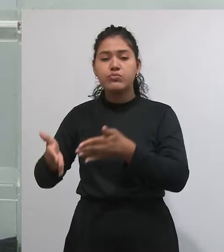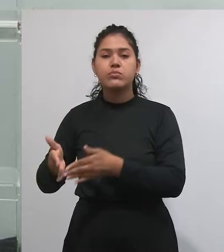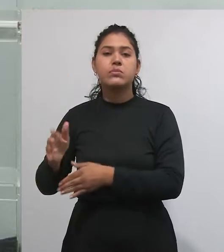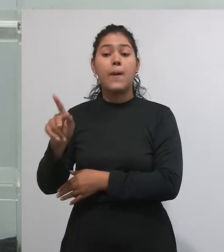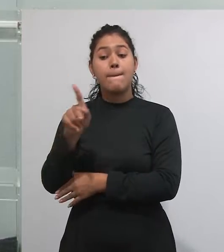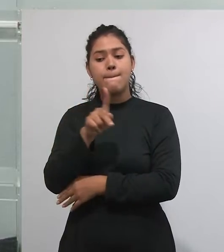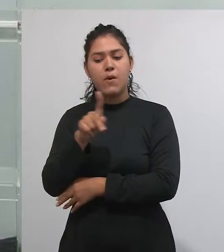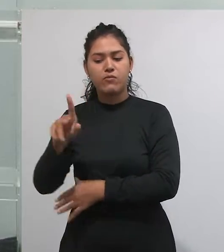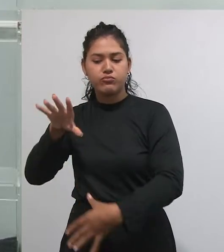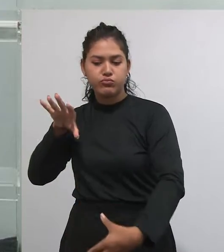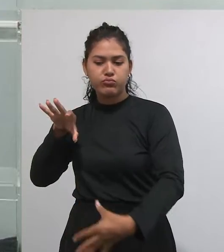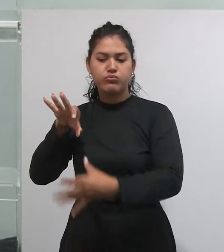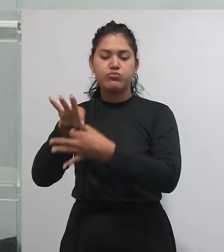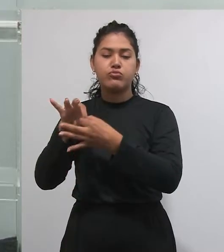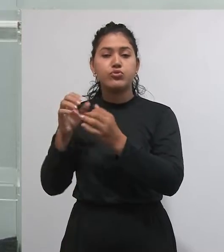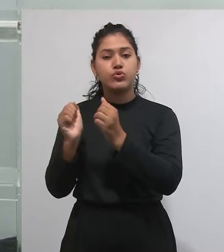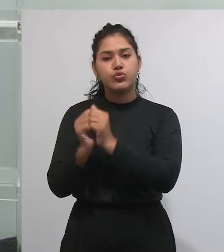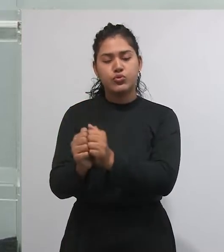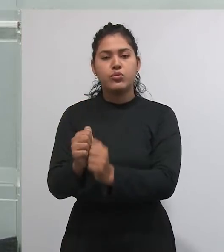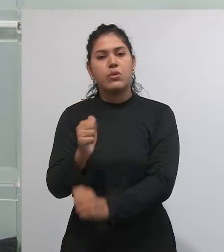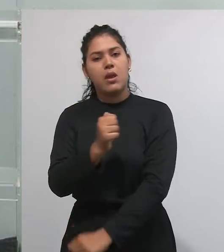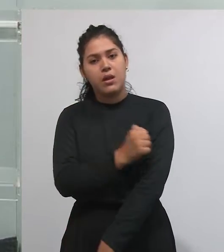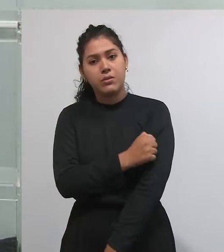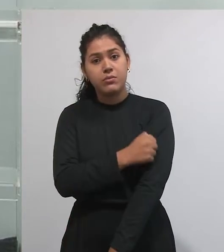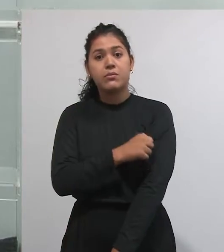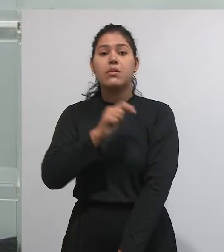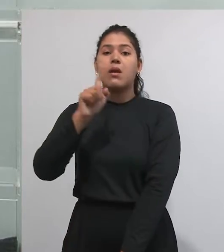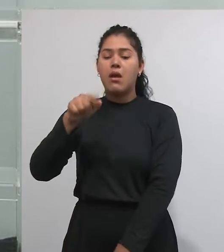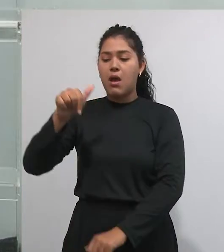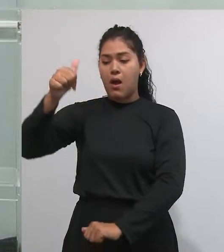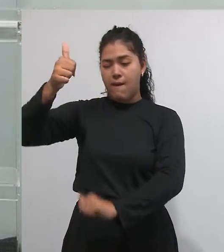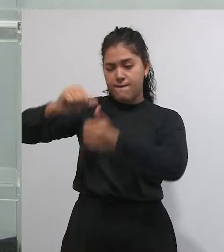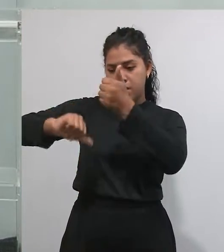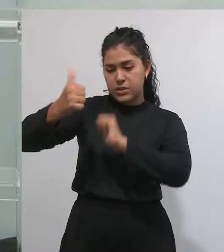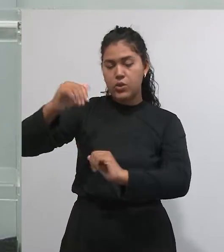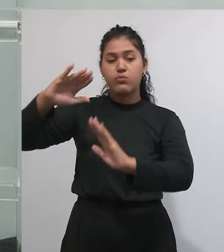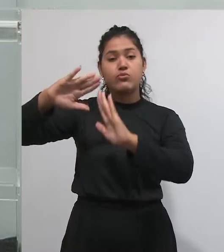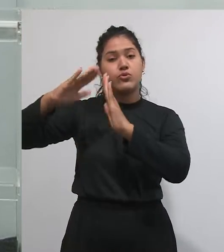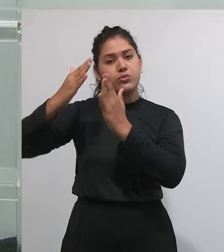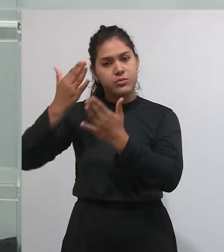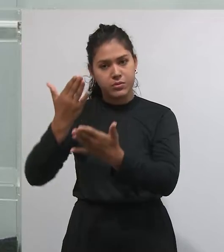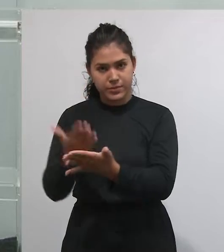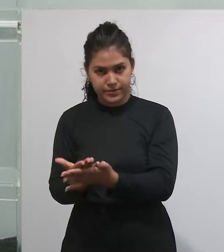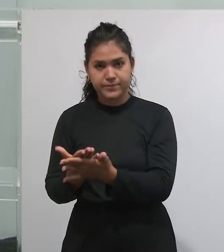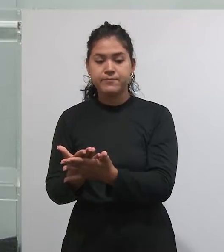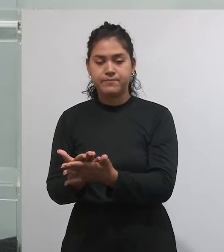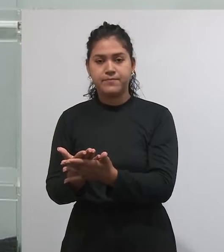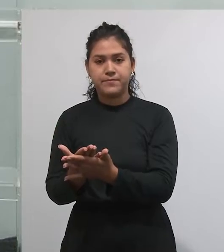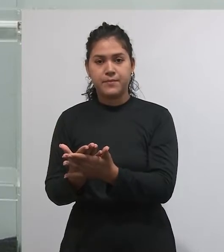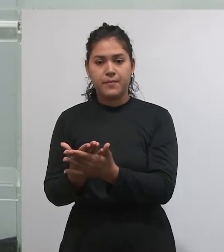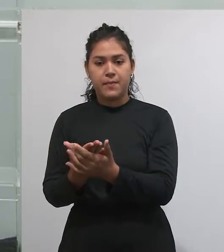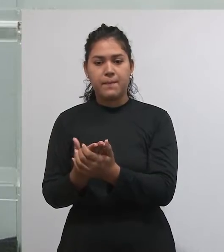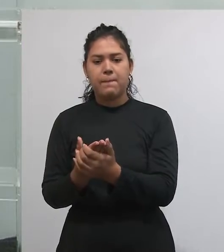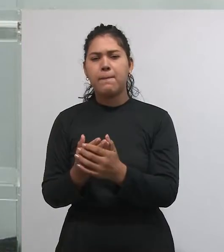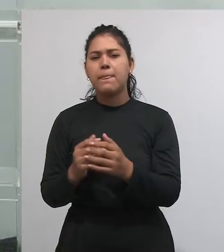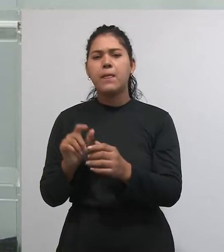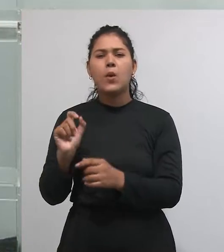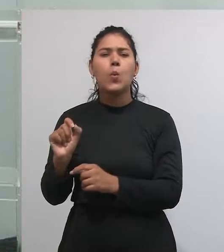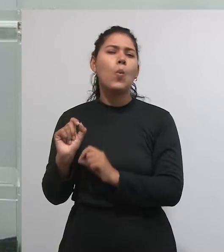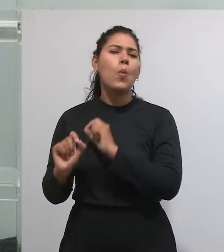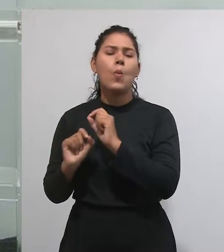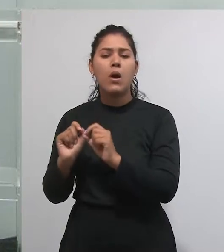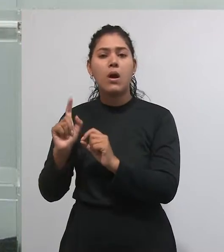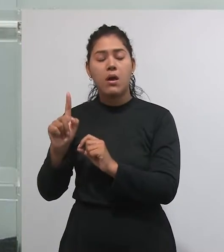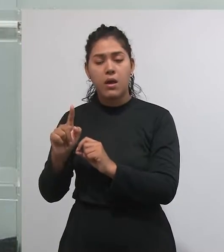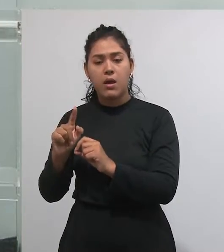feita pelos professores em conjunto com os alunos, ela é uma avaliação escolar. A gente poderia nomear dessa forma. Essa avaliação